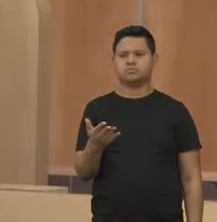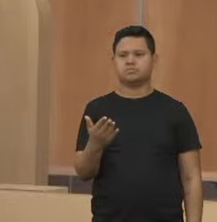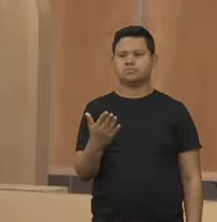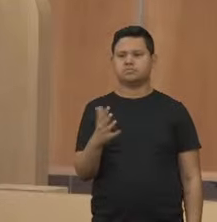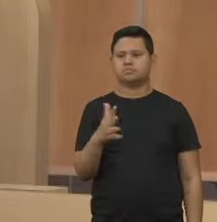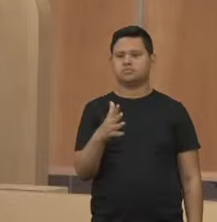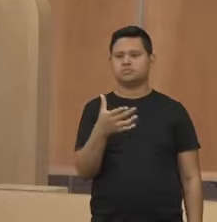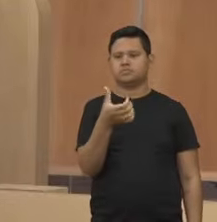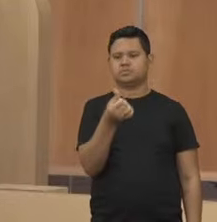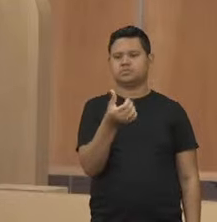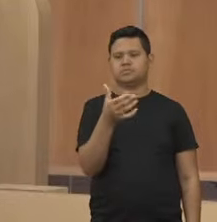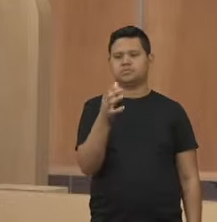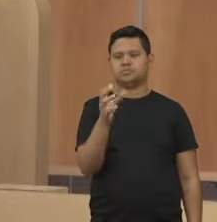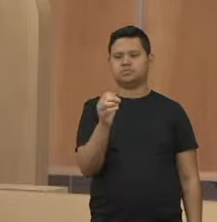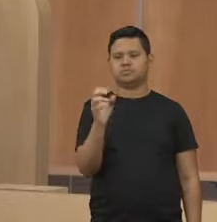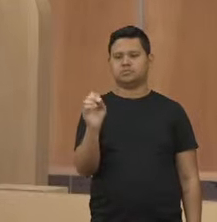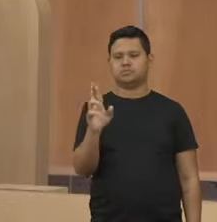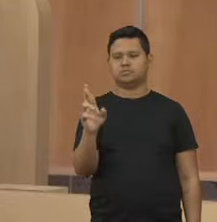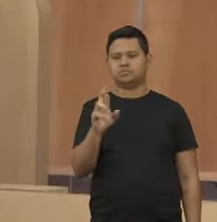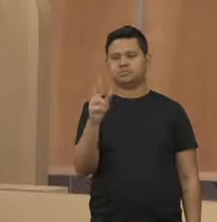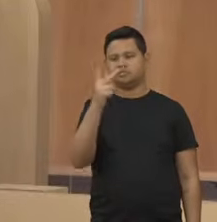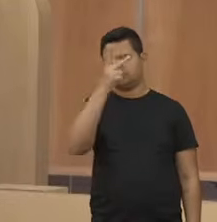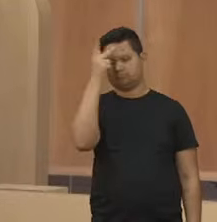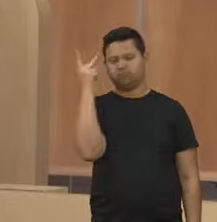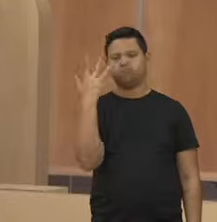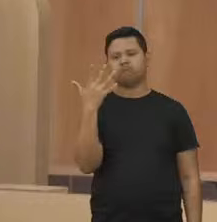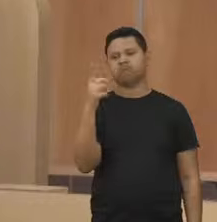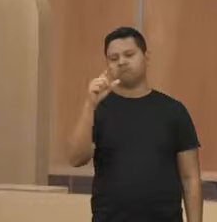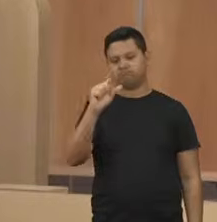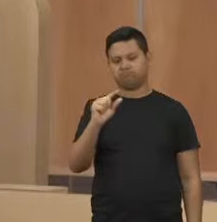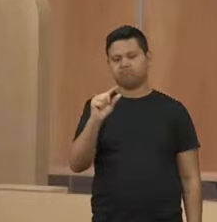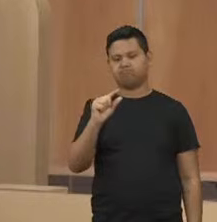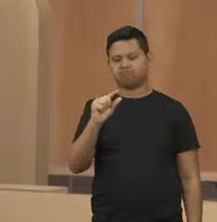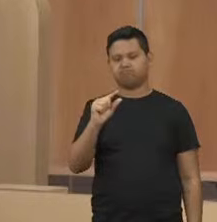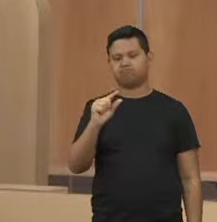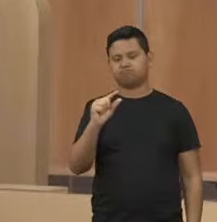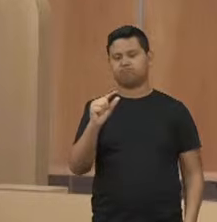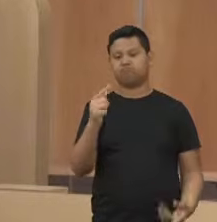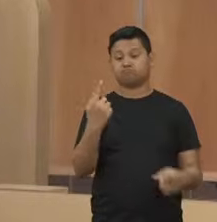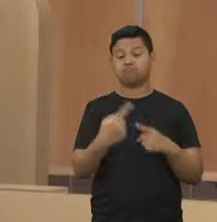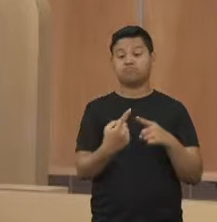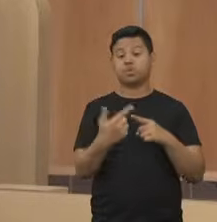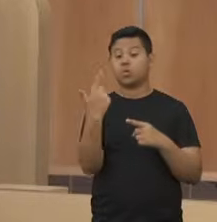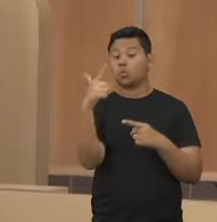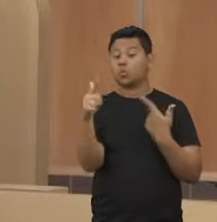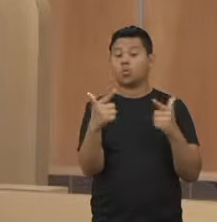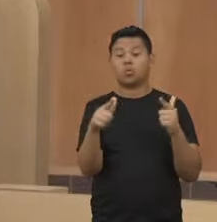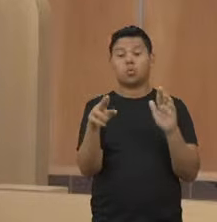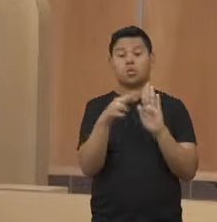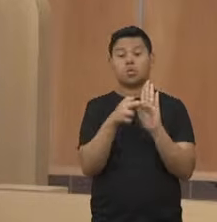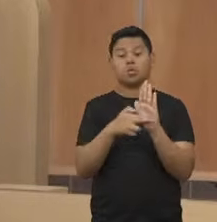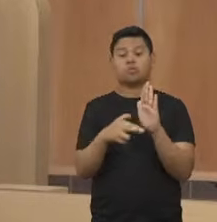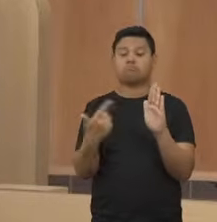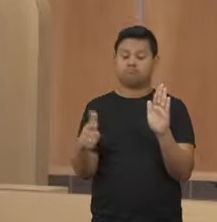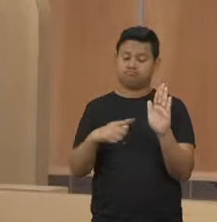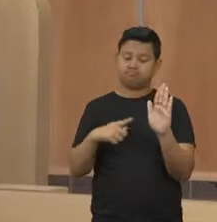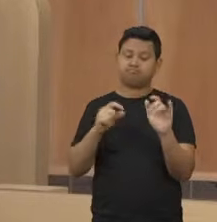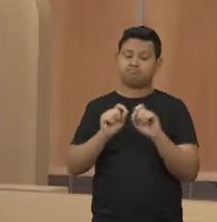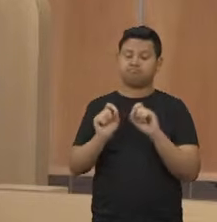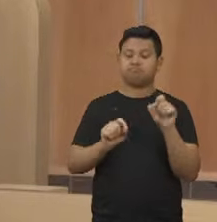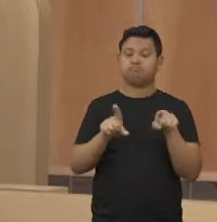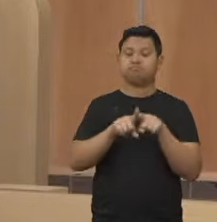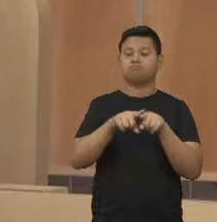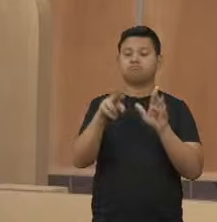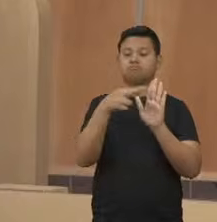próximo a R$600 por pessoa, é muito pouco. É muito pouco. Fora os outros critérios que existem, né, Jean, que você